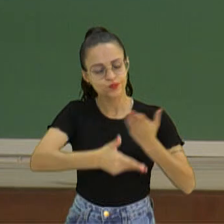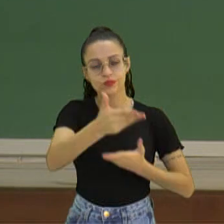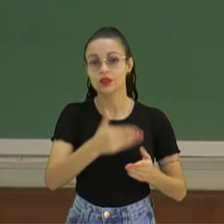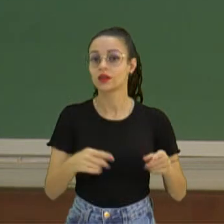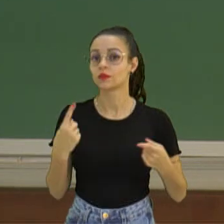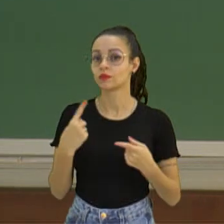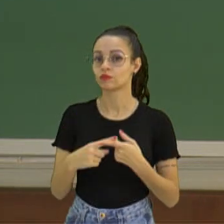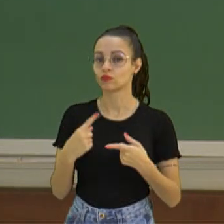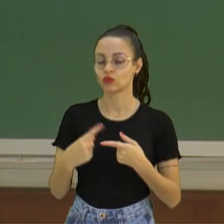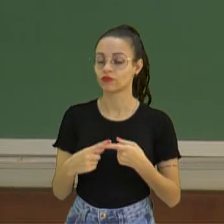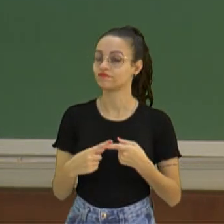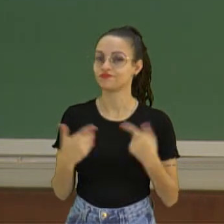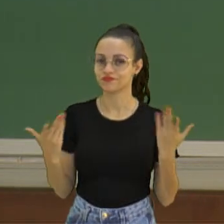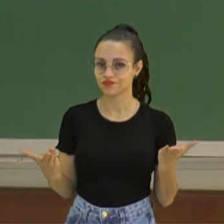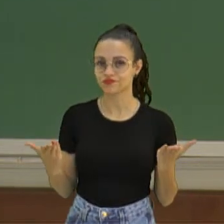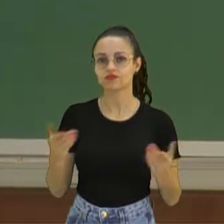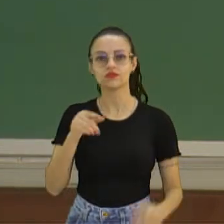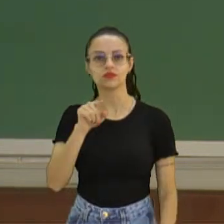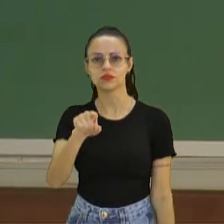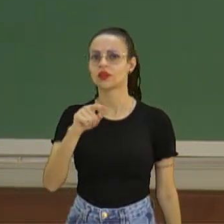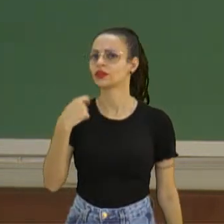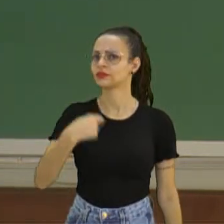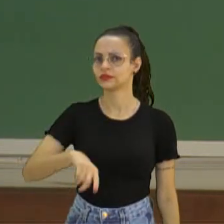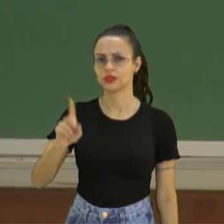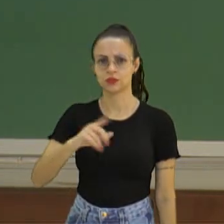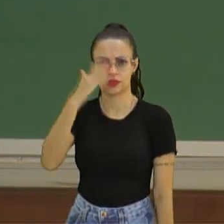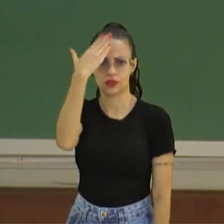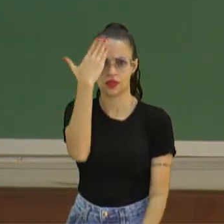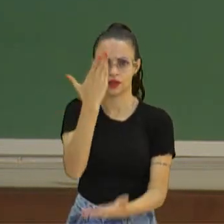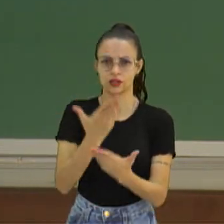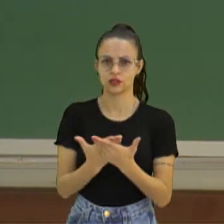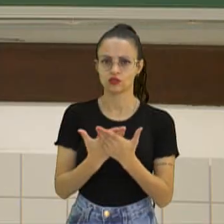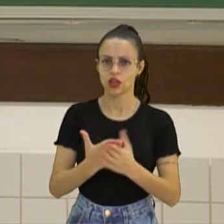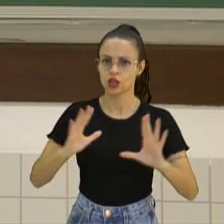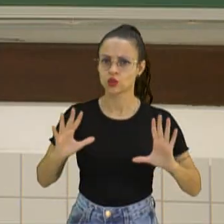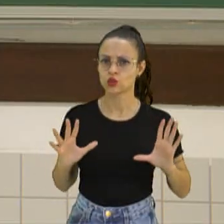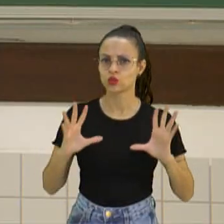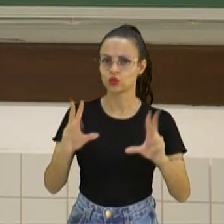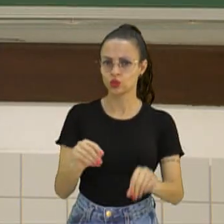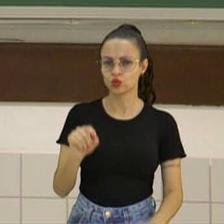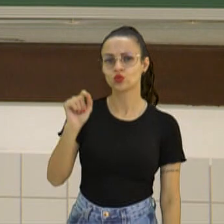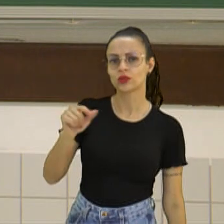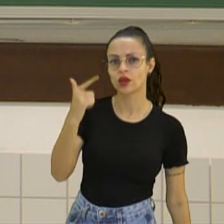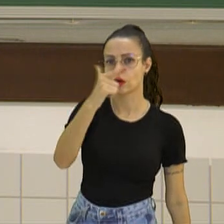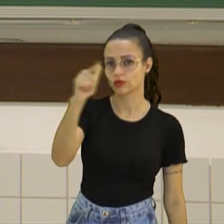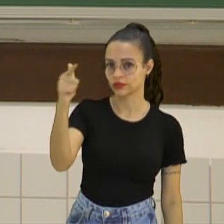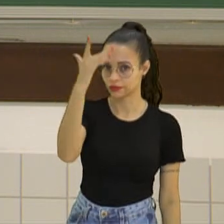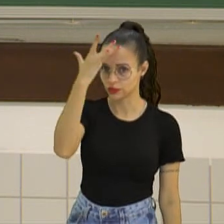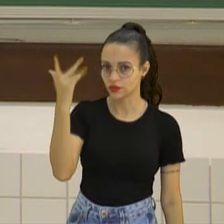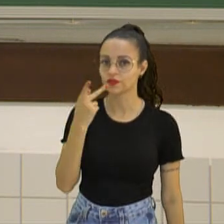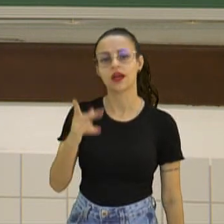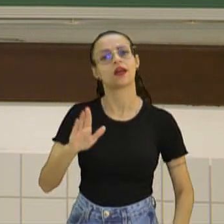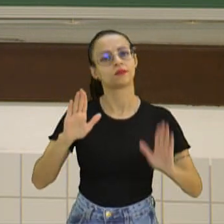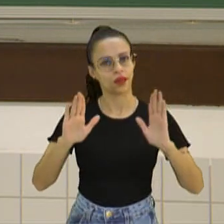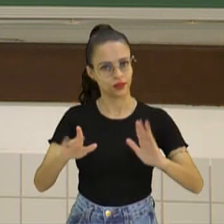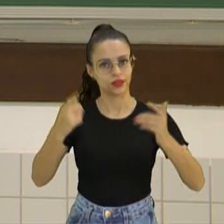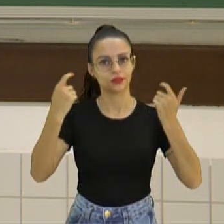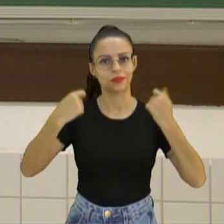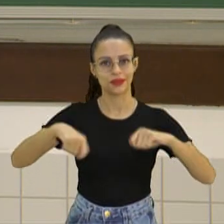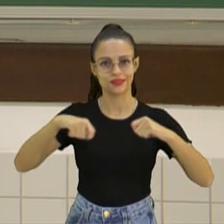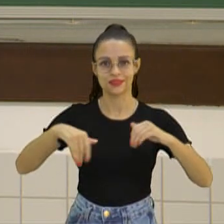Afinal de contas você não precisa acreditar em uma palavra do que o outro acredita mas tem o dever